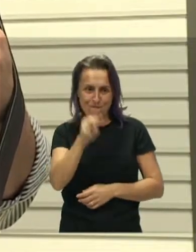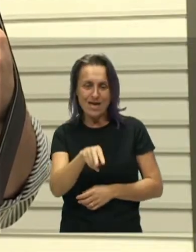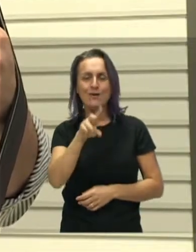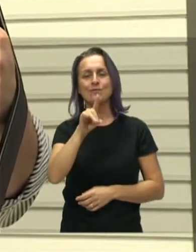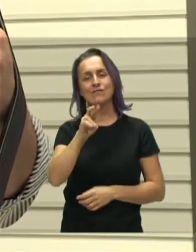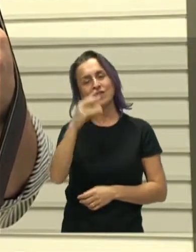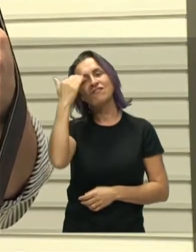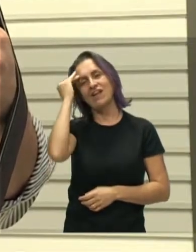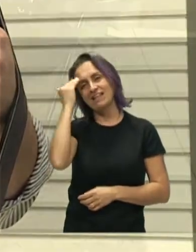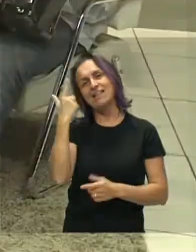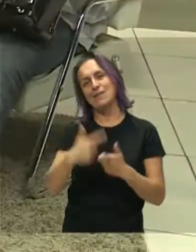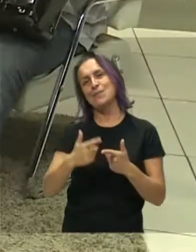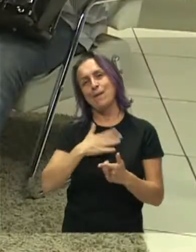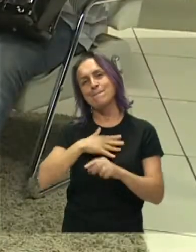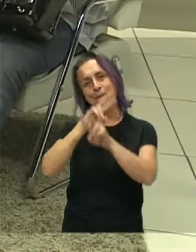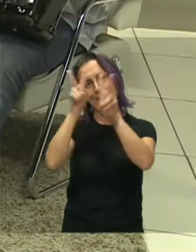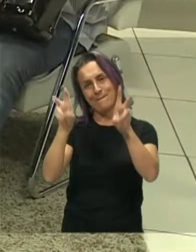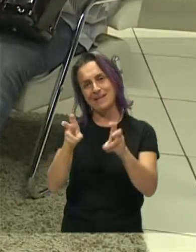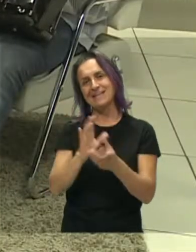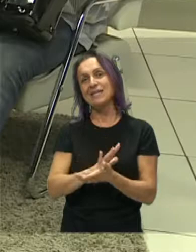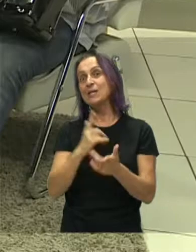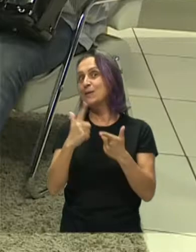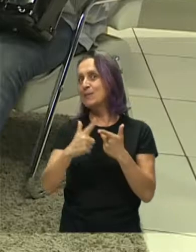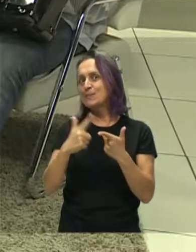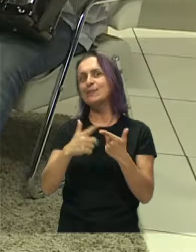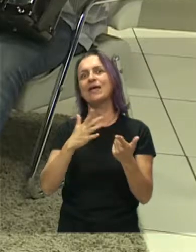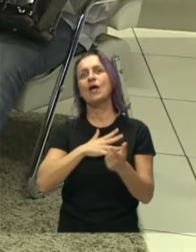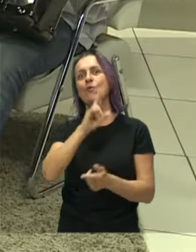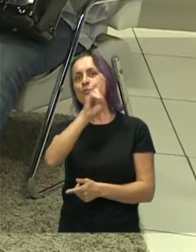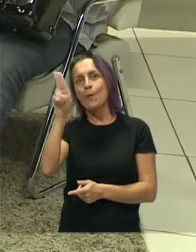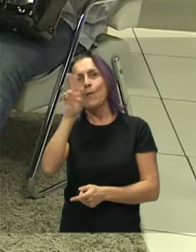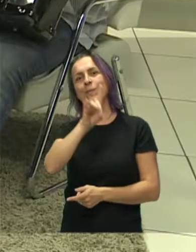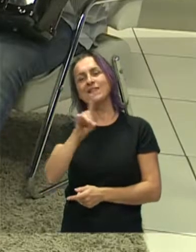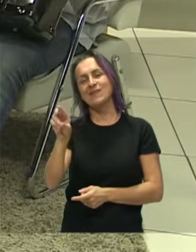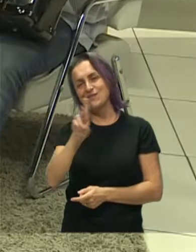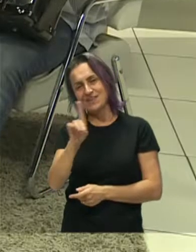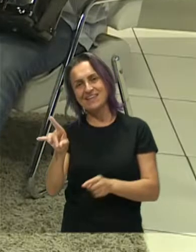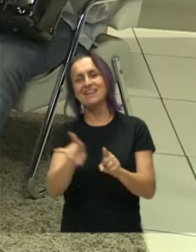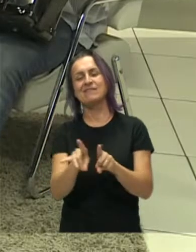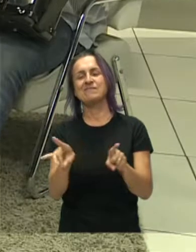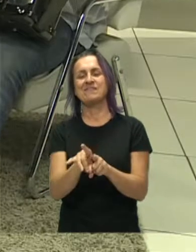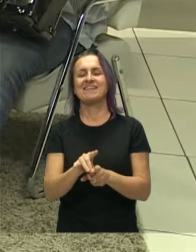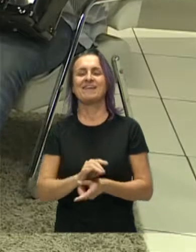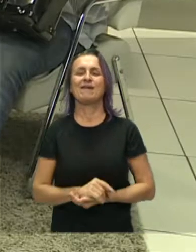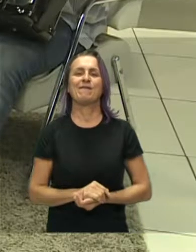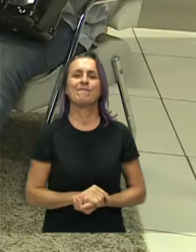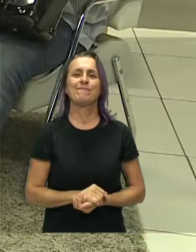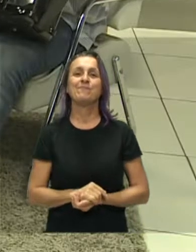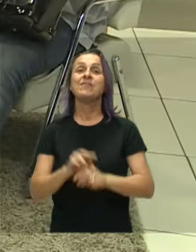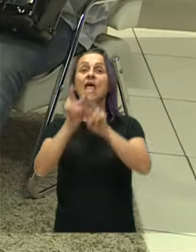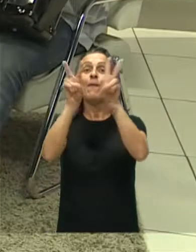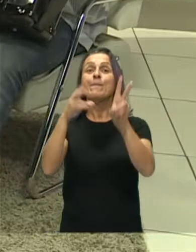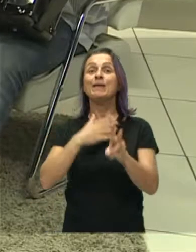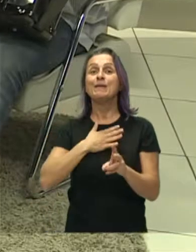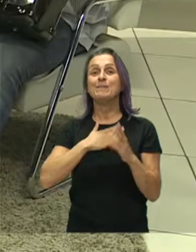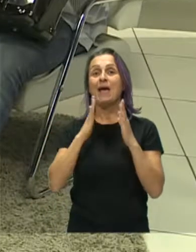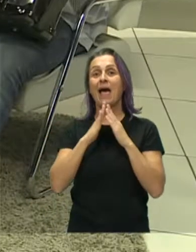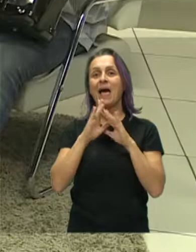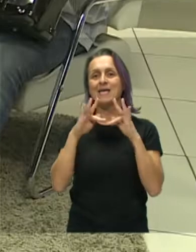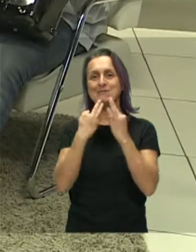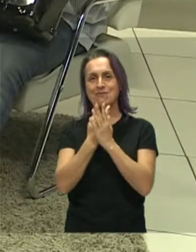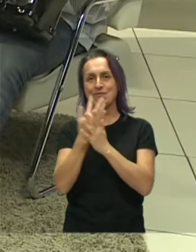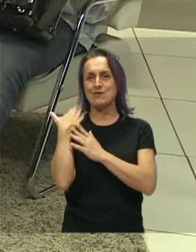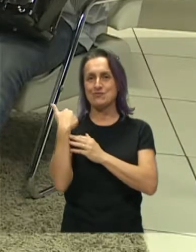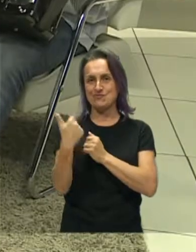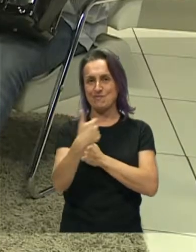porquê do apelido e também o porquê do nome do DVD. Né? Como é um apelido de casa, eu quis botar esse nome também porque